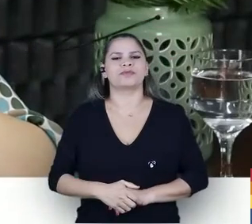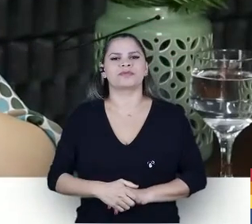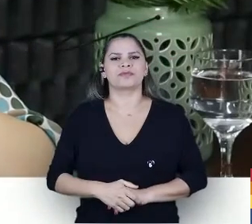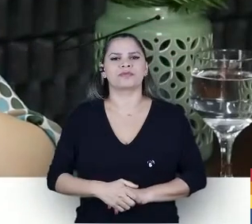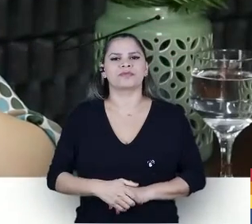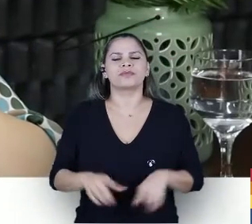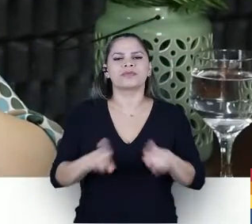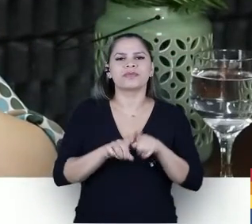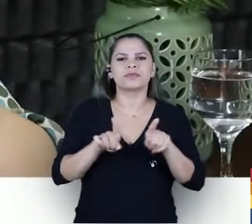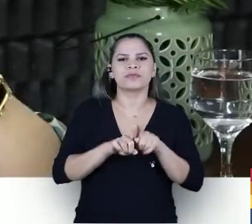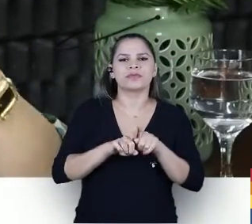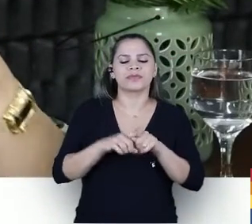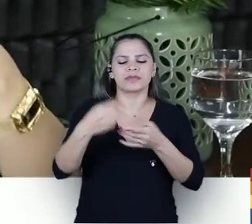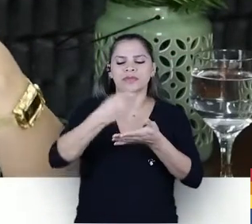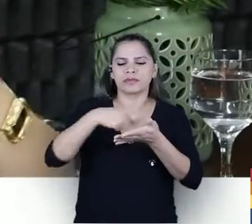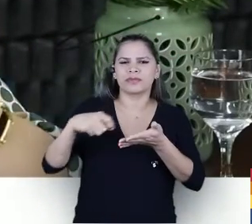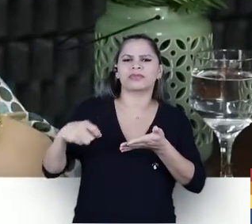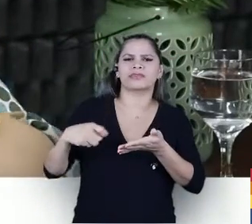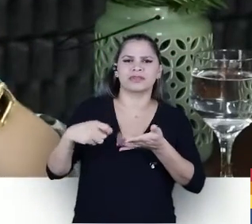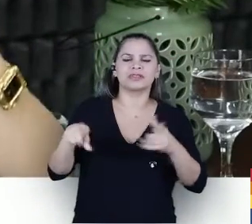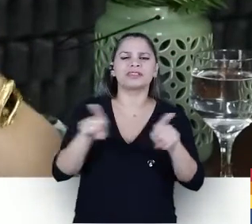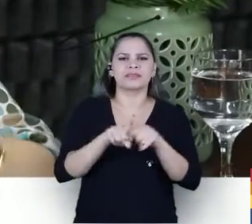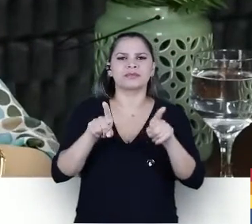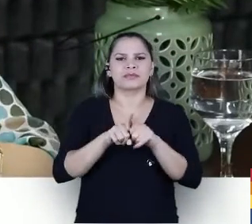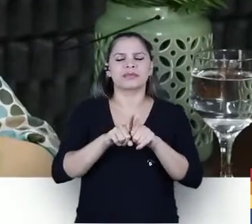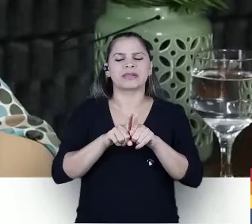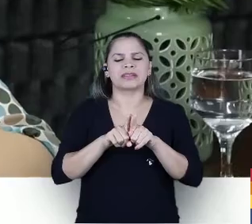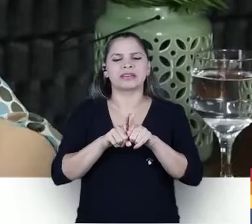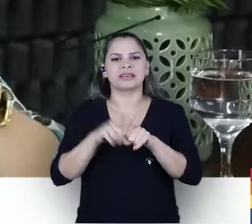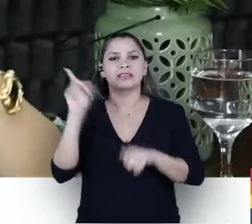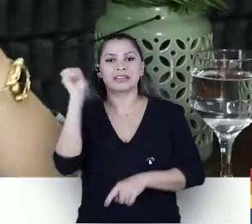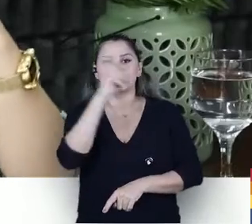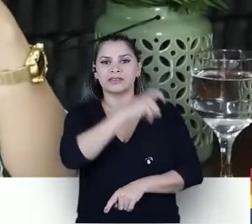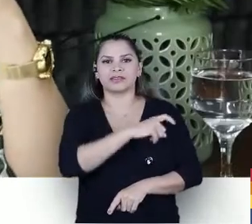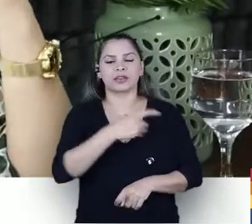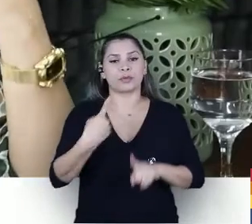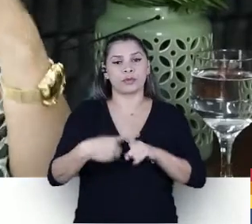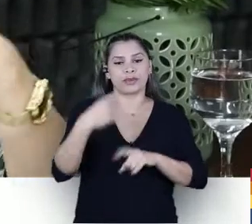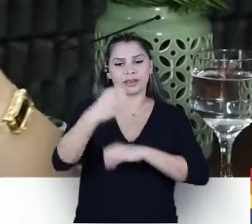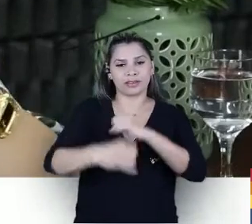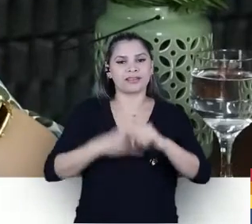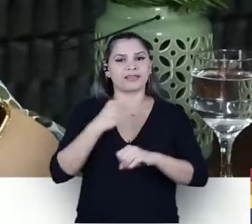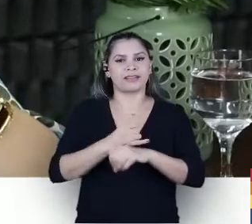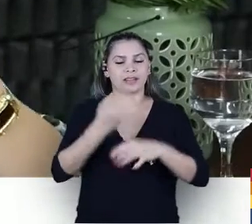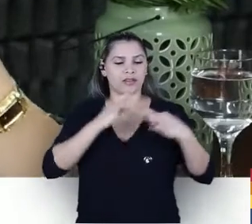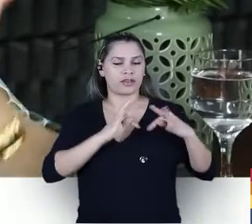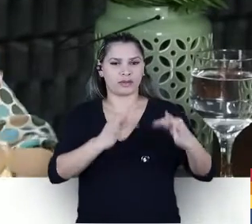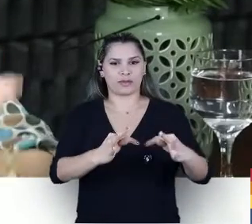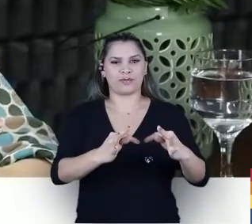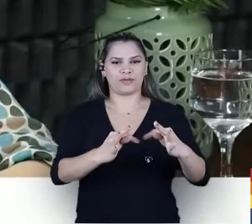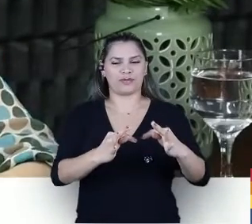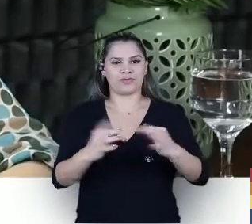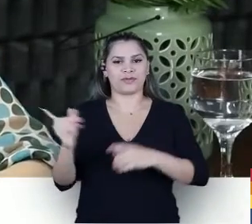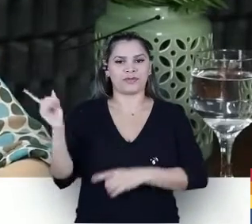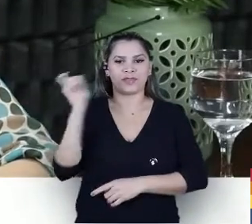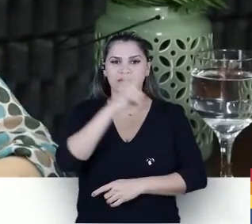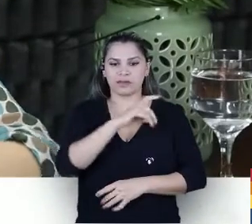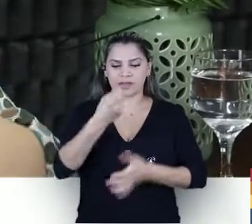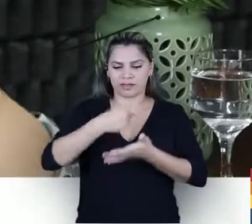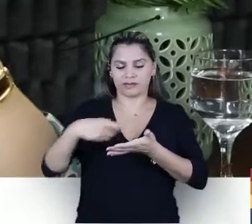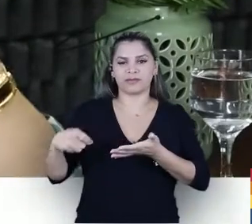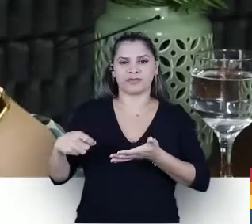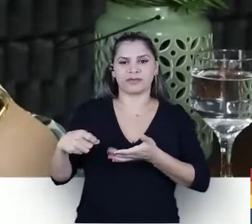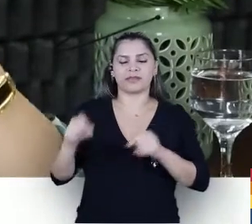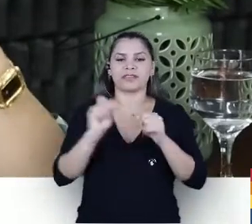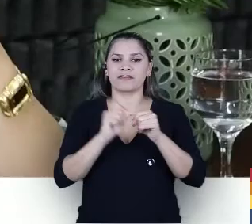Então, essa parte de comunicação, ela é muito necessária, né? Assim como a parte de escrita também, né? Já